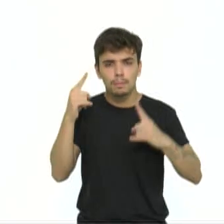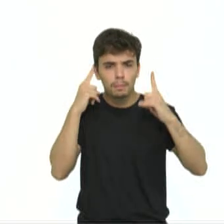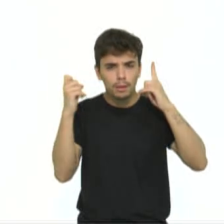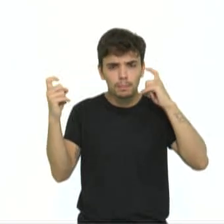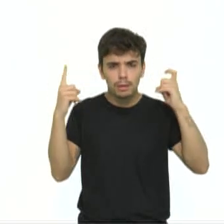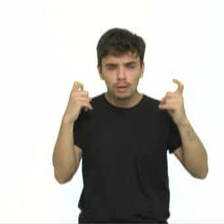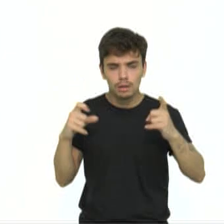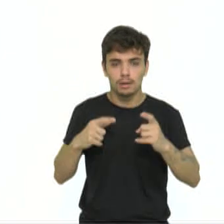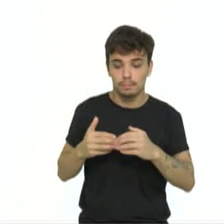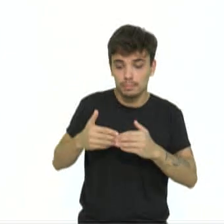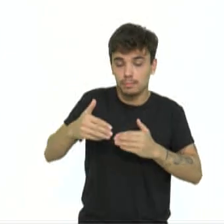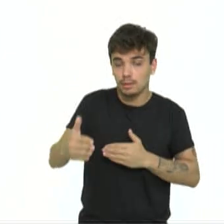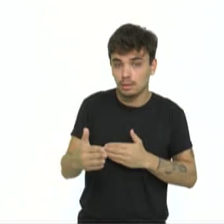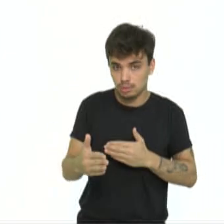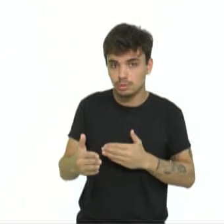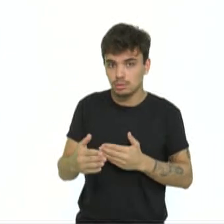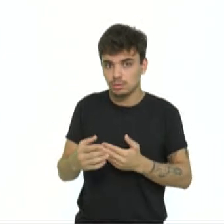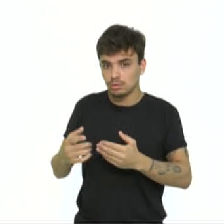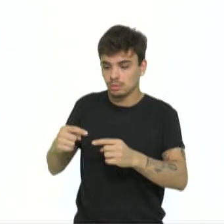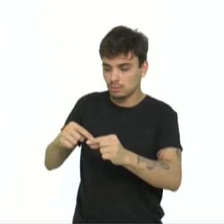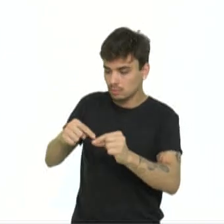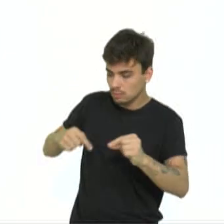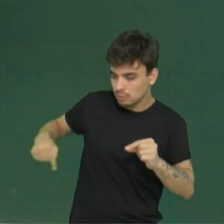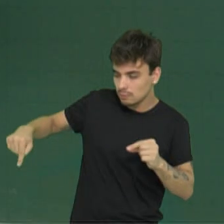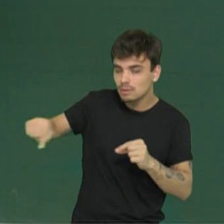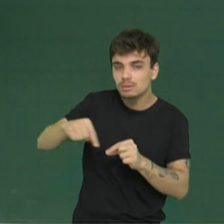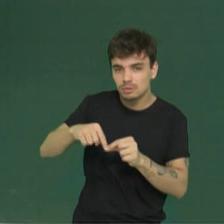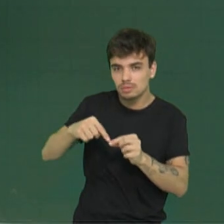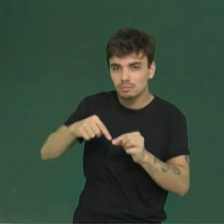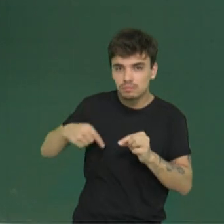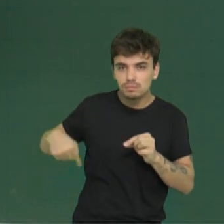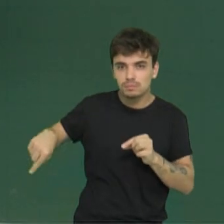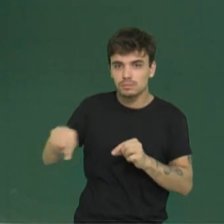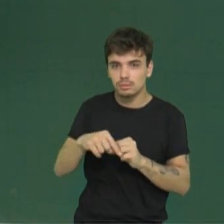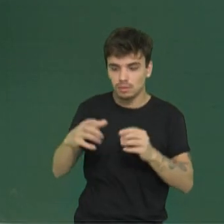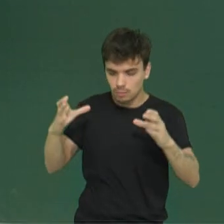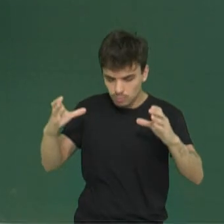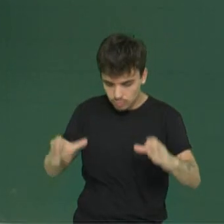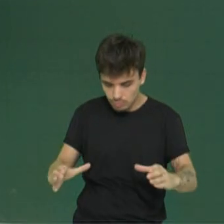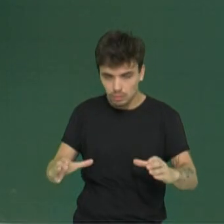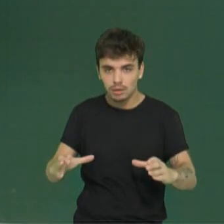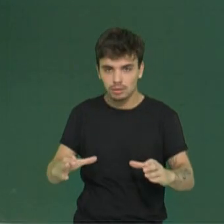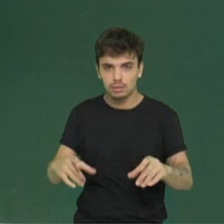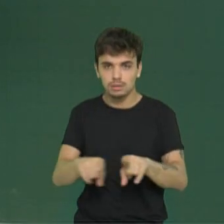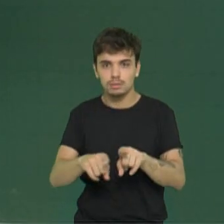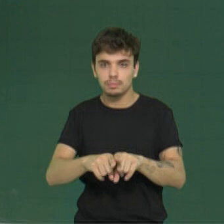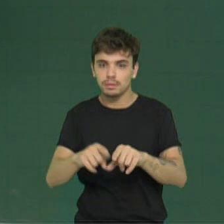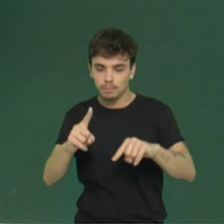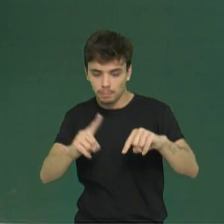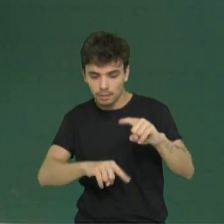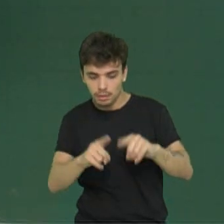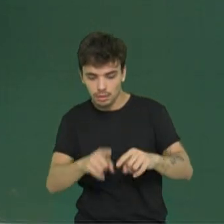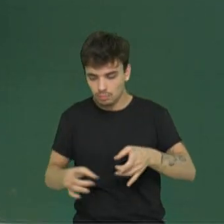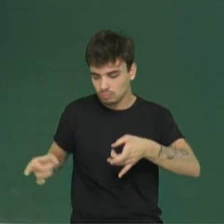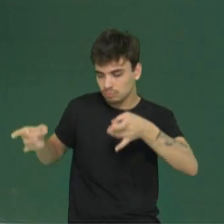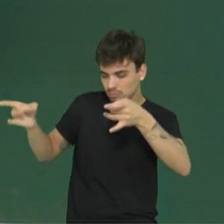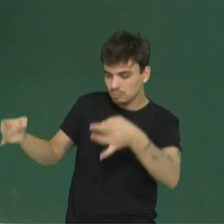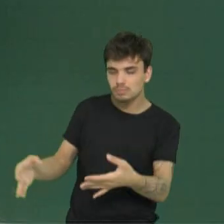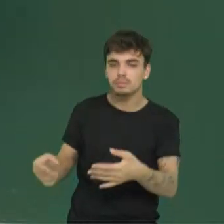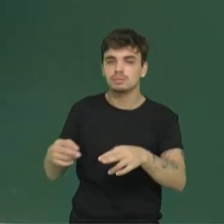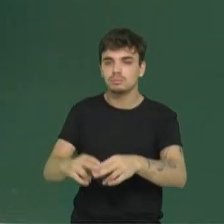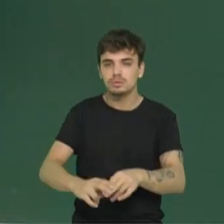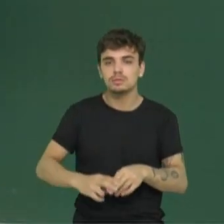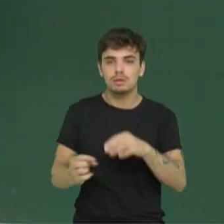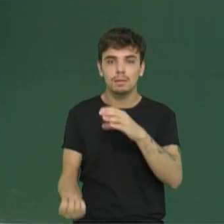a partir daqueles discos de vinil, né? E dos toca-discos descartados. E é aí que a gente